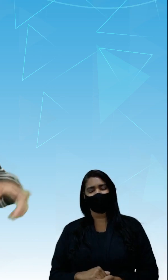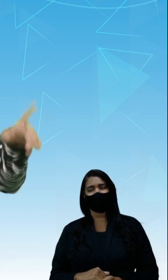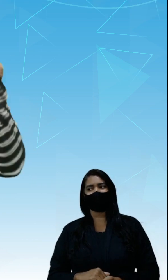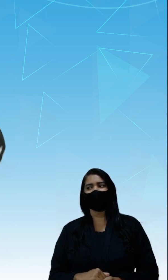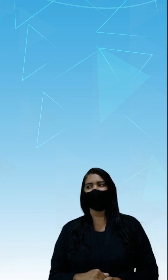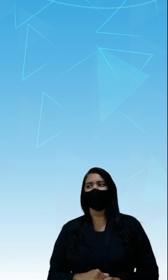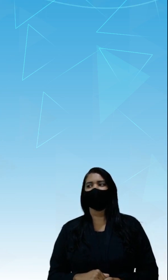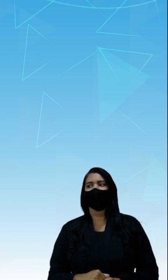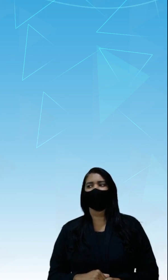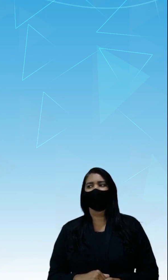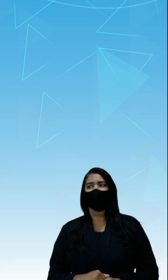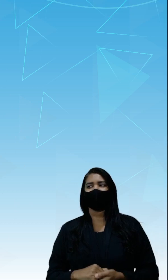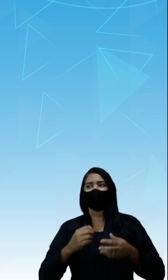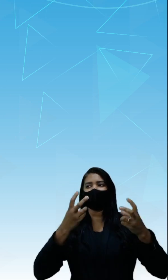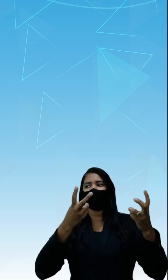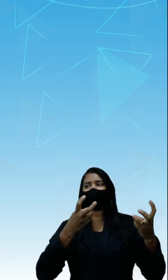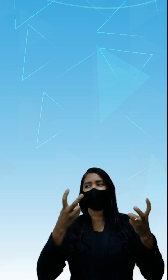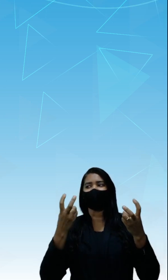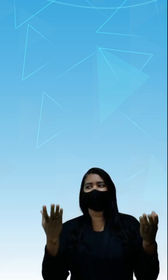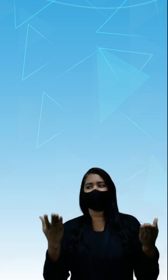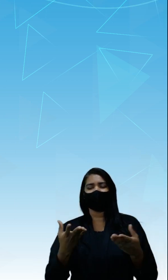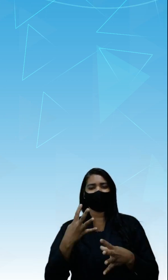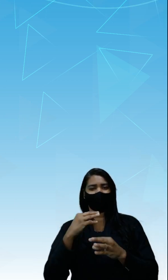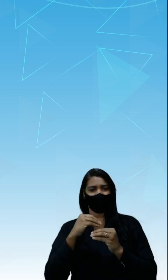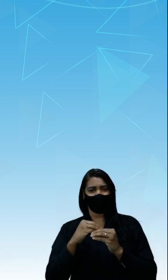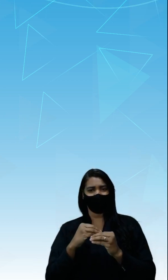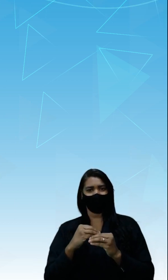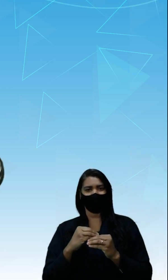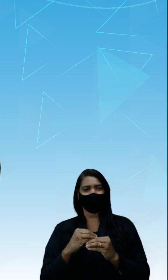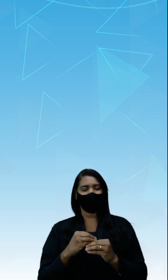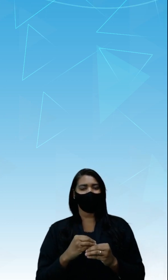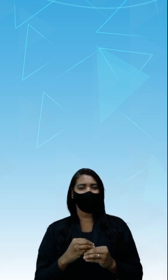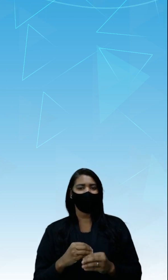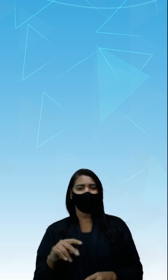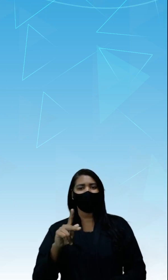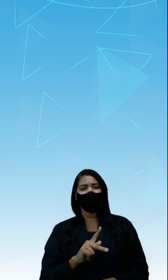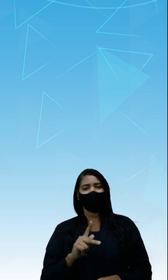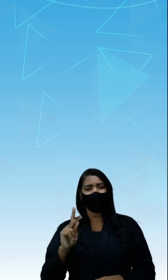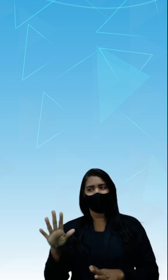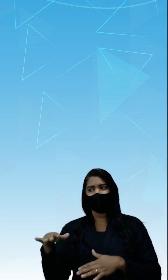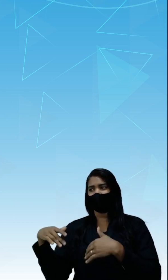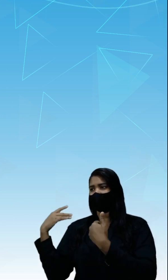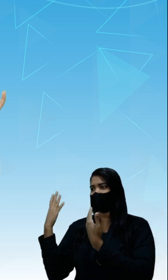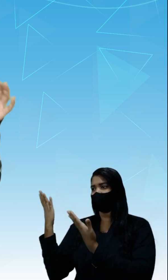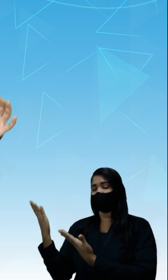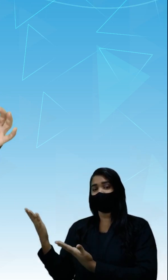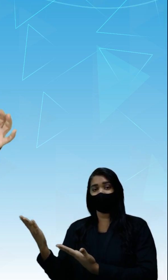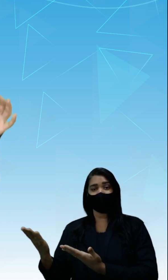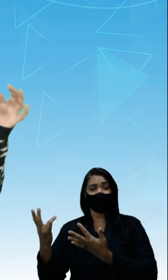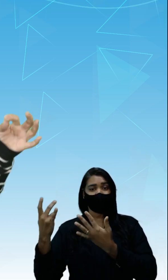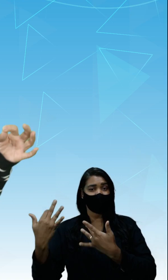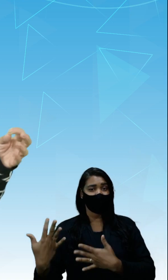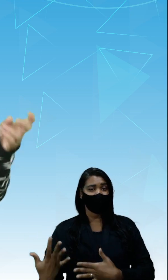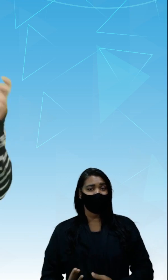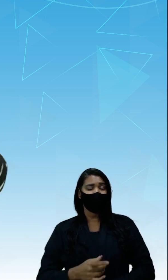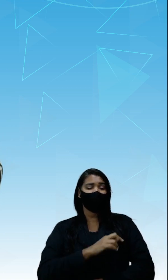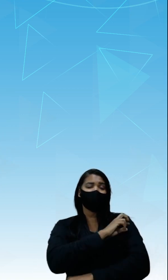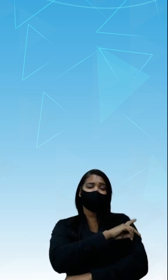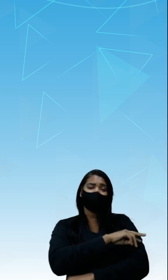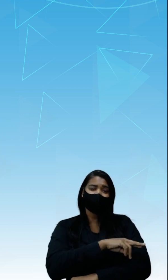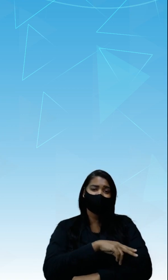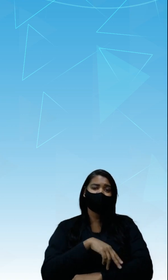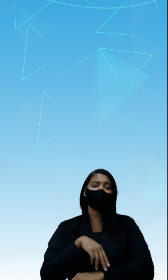amores? Mas presta atenção aqui. A professora de vocês falou raça,